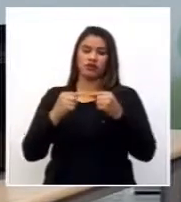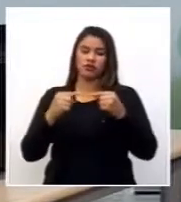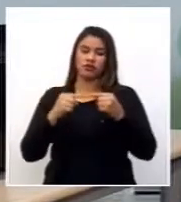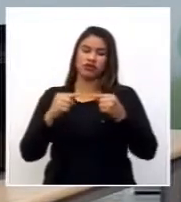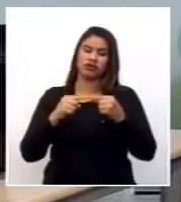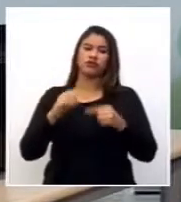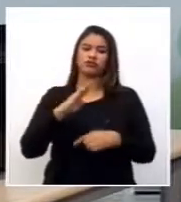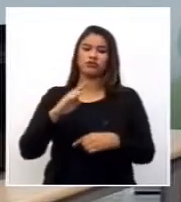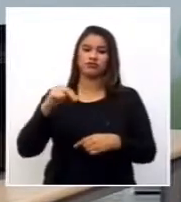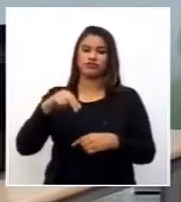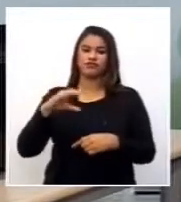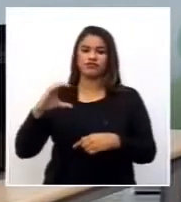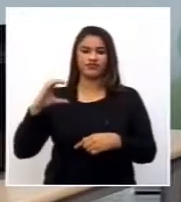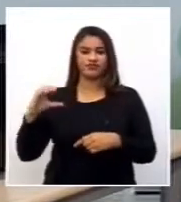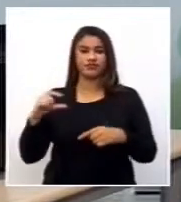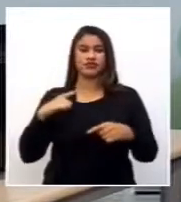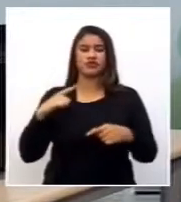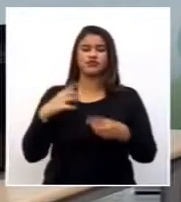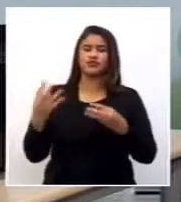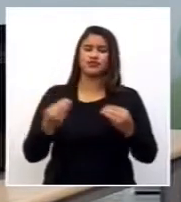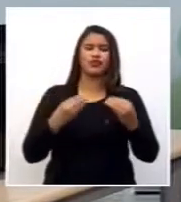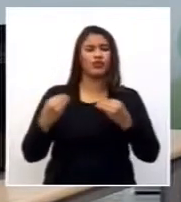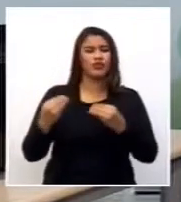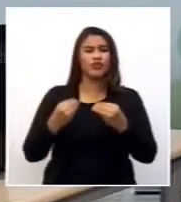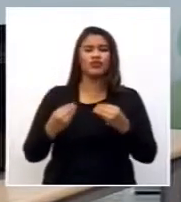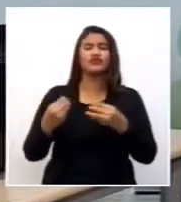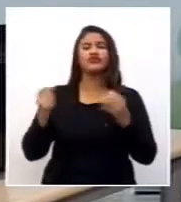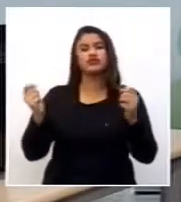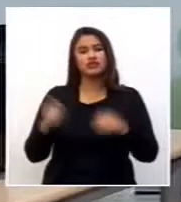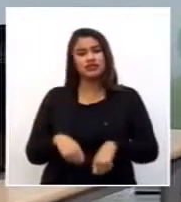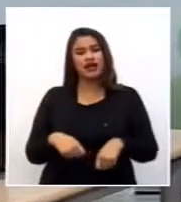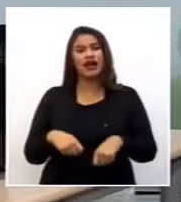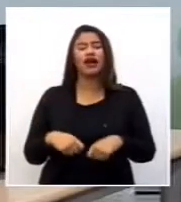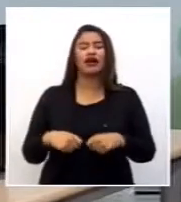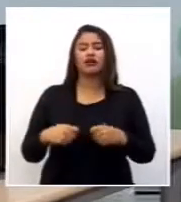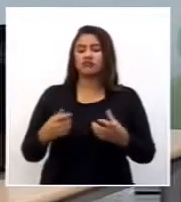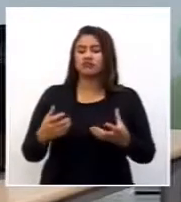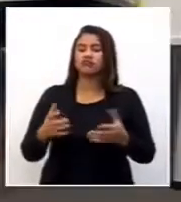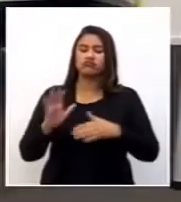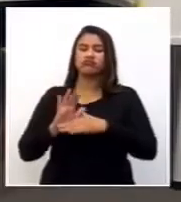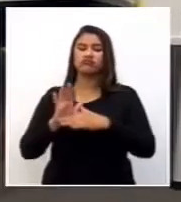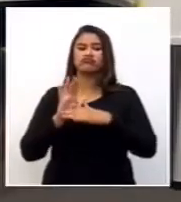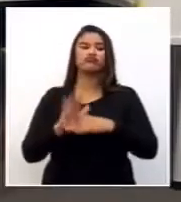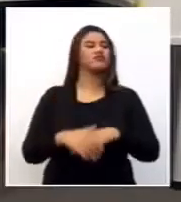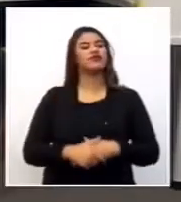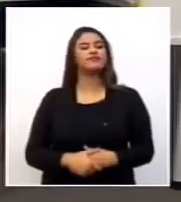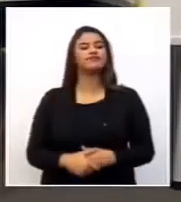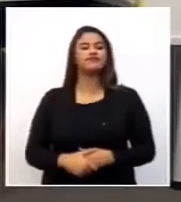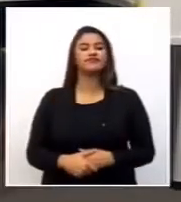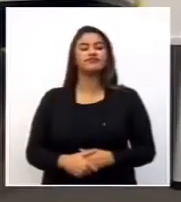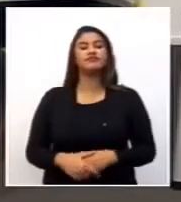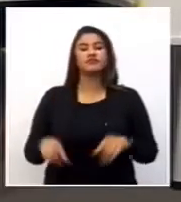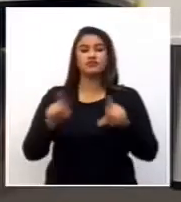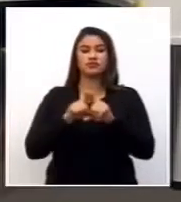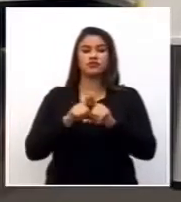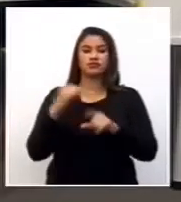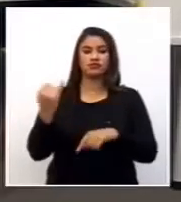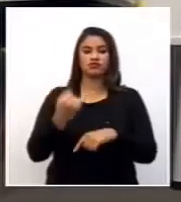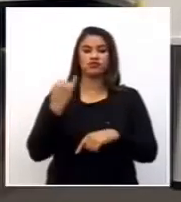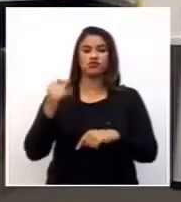Então, são várias perspectivas que nós temos aí para aflorar nesse ambiente, não é, problema? Destacando também, Marcelo, a